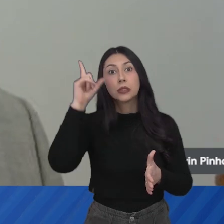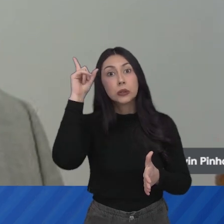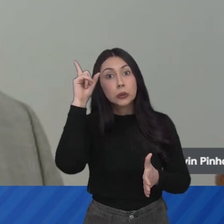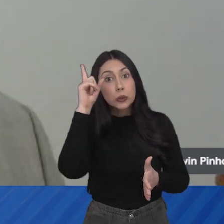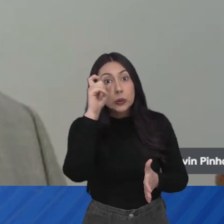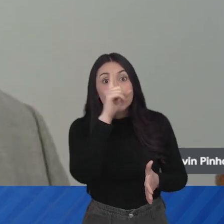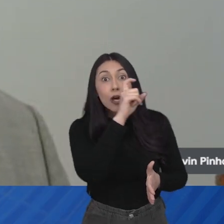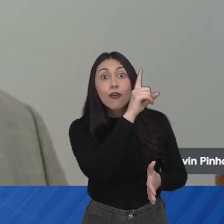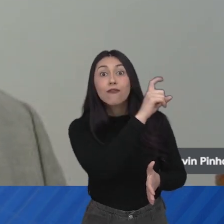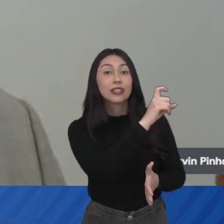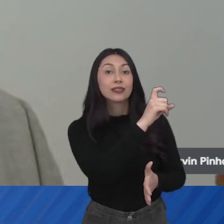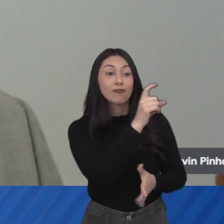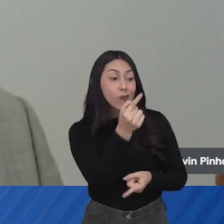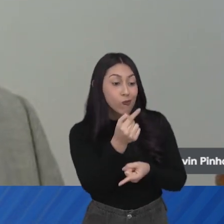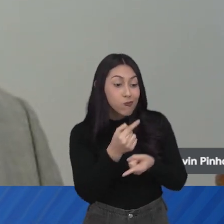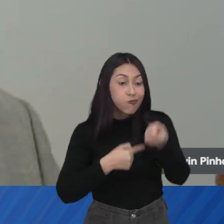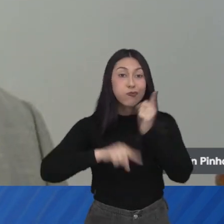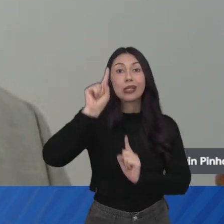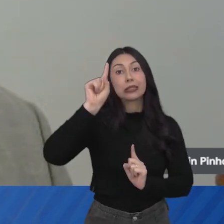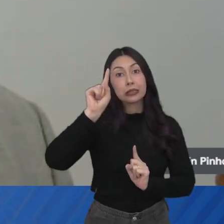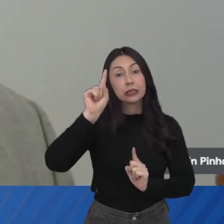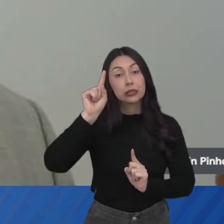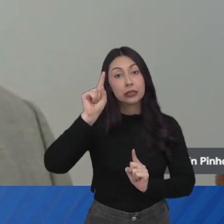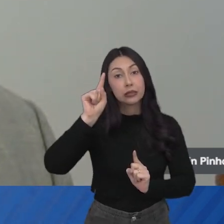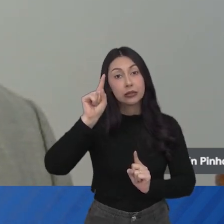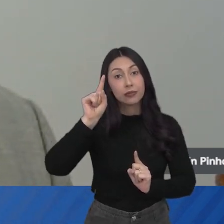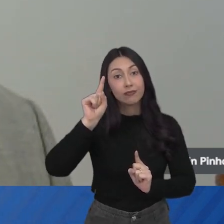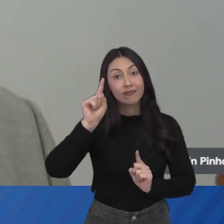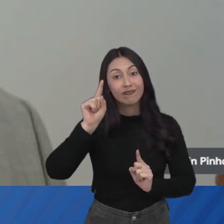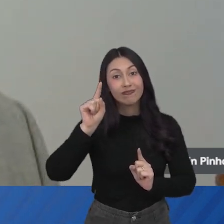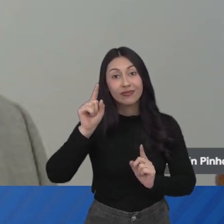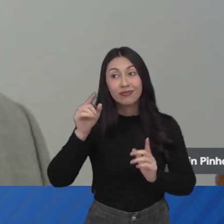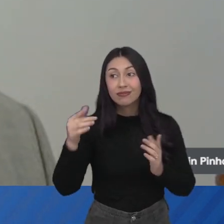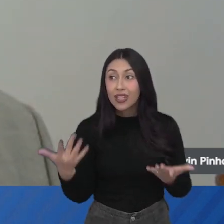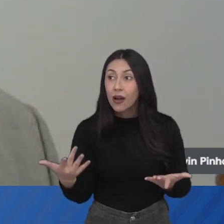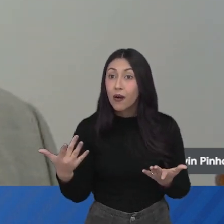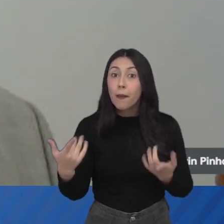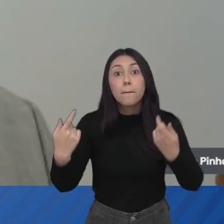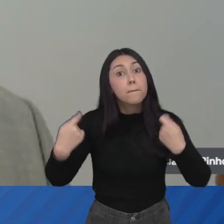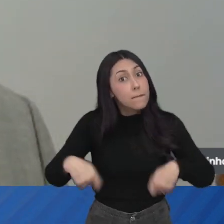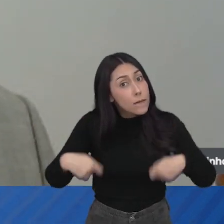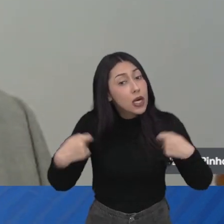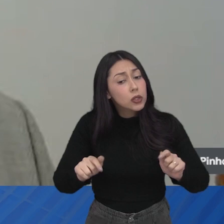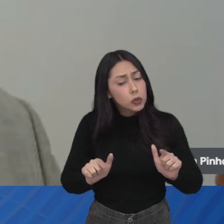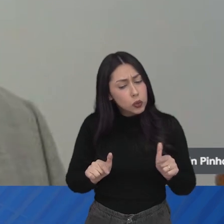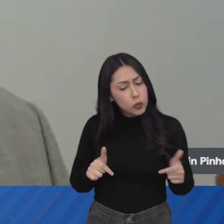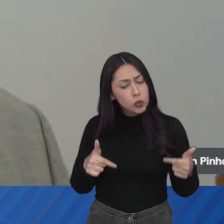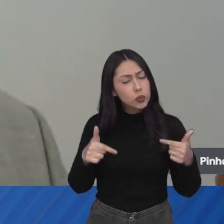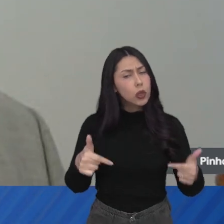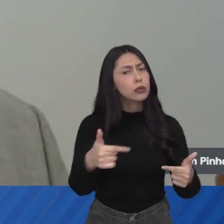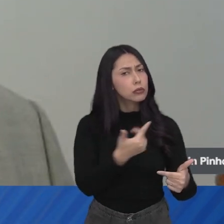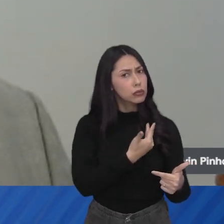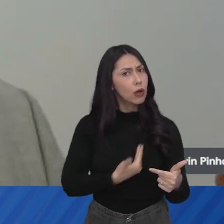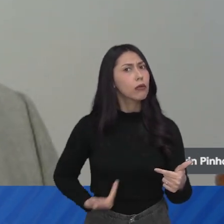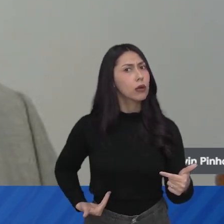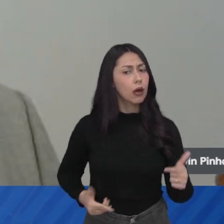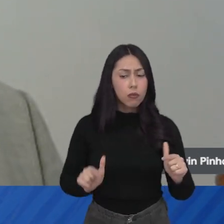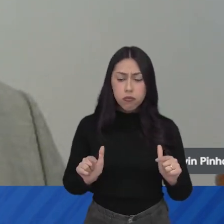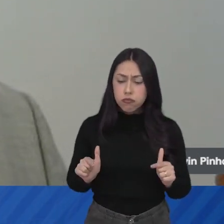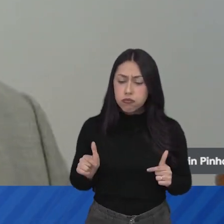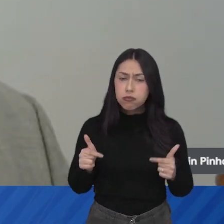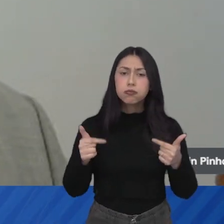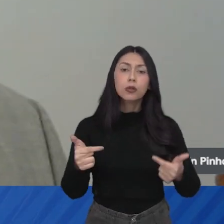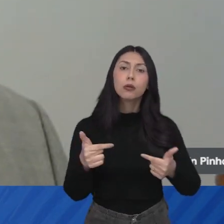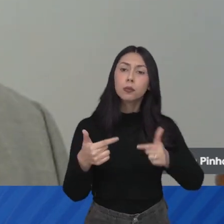difícil para ela conseguir superar. E o que leva a precisar de políticas públicas do